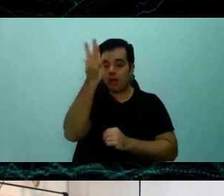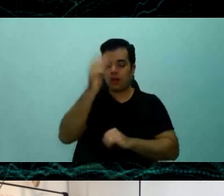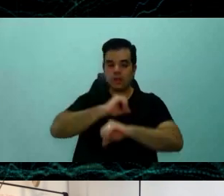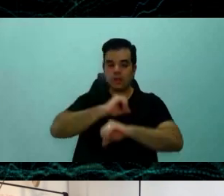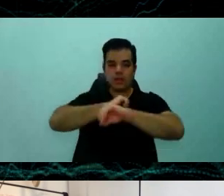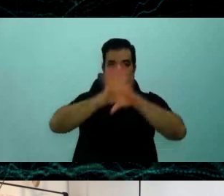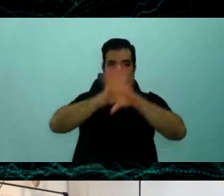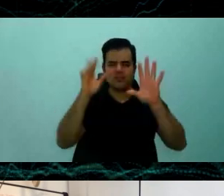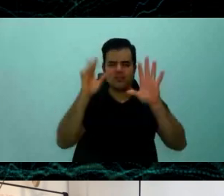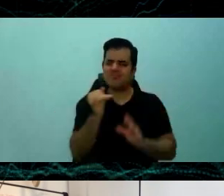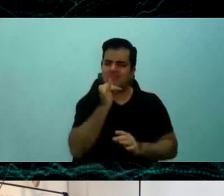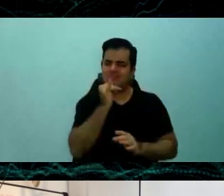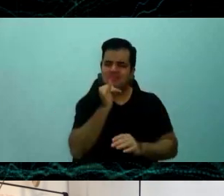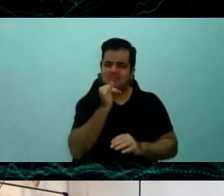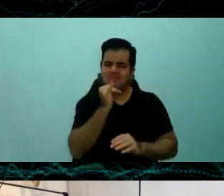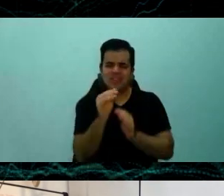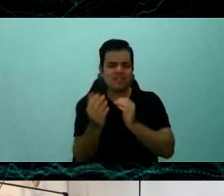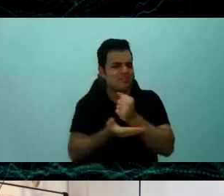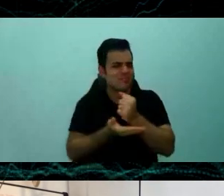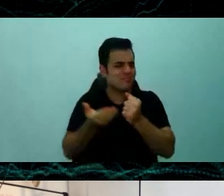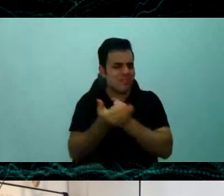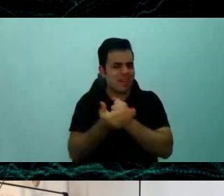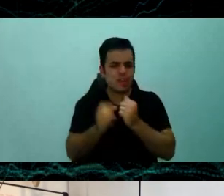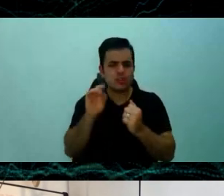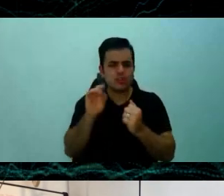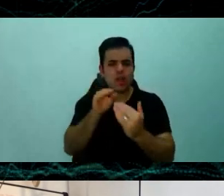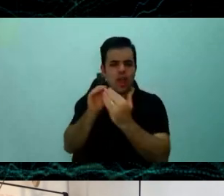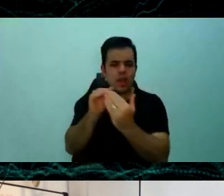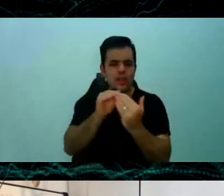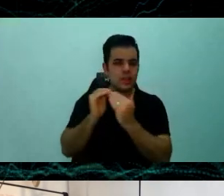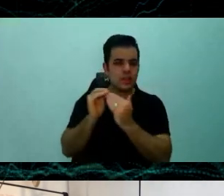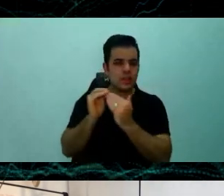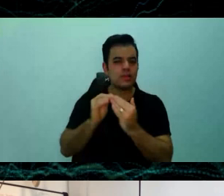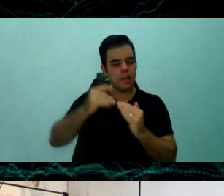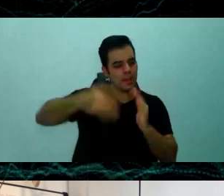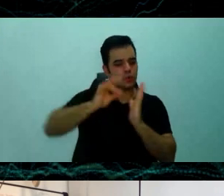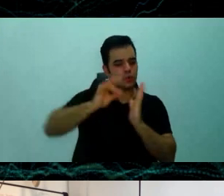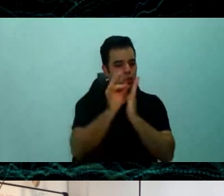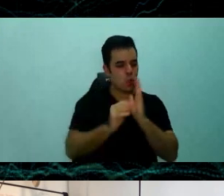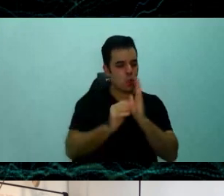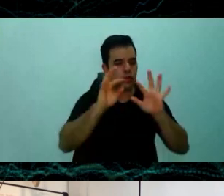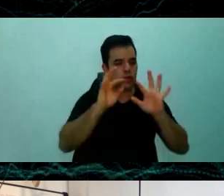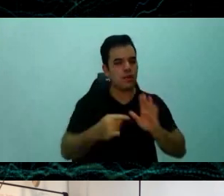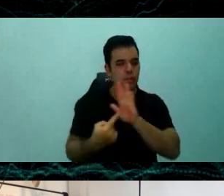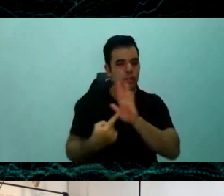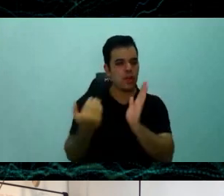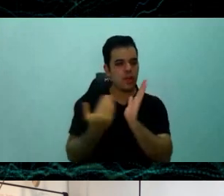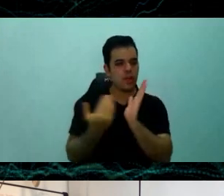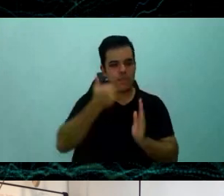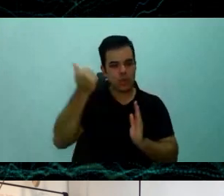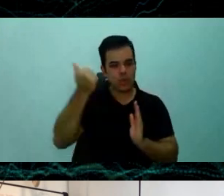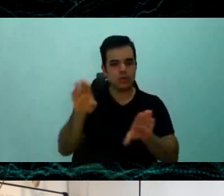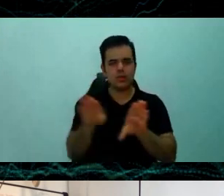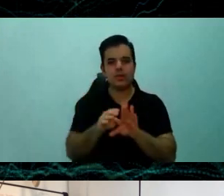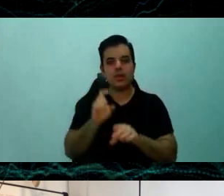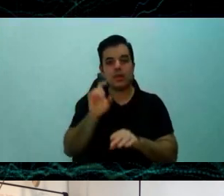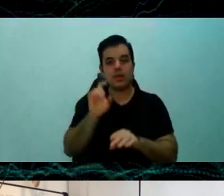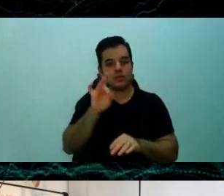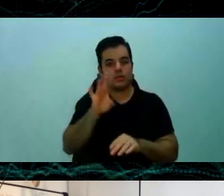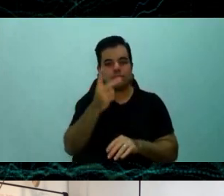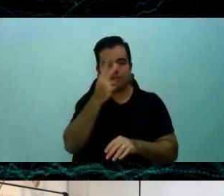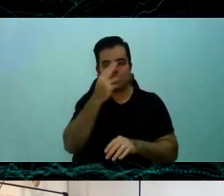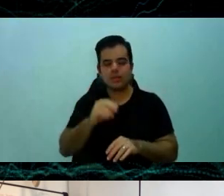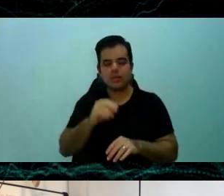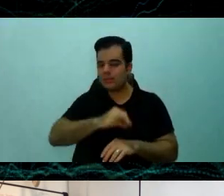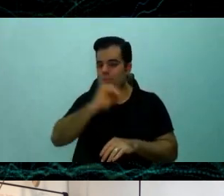bem básico, só para a gente alinhar, mas eu já vou para o código mostrar bem melhor para vocês. Esse seria um Hello World do